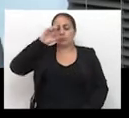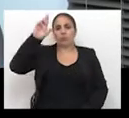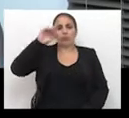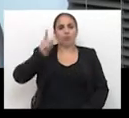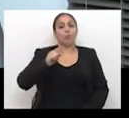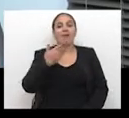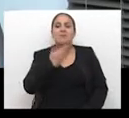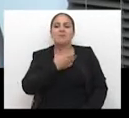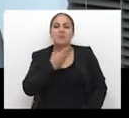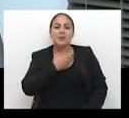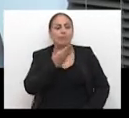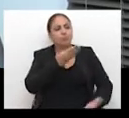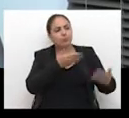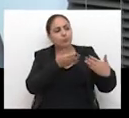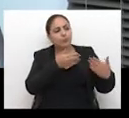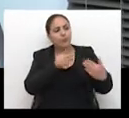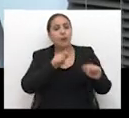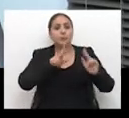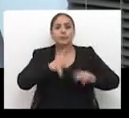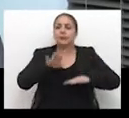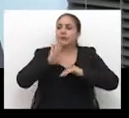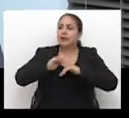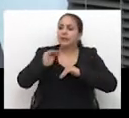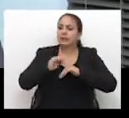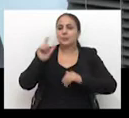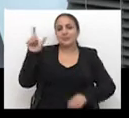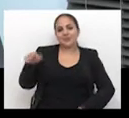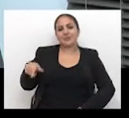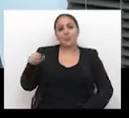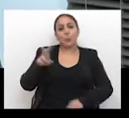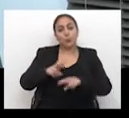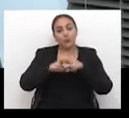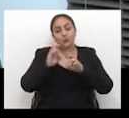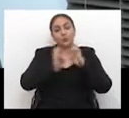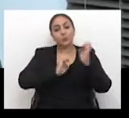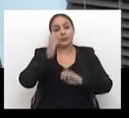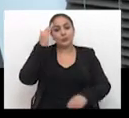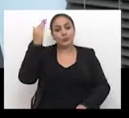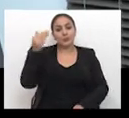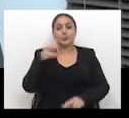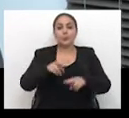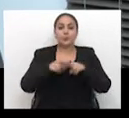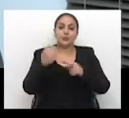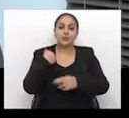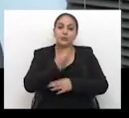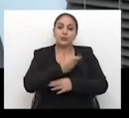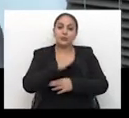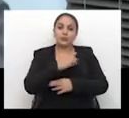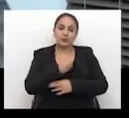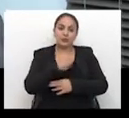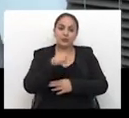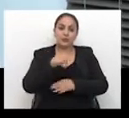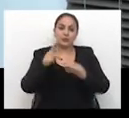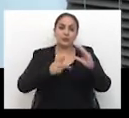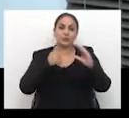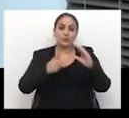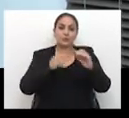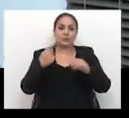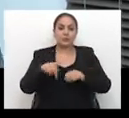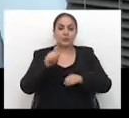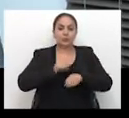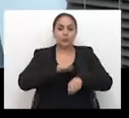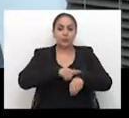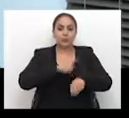ele é um amigo dos seus colaboradores as pessoas têm um carinho é por isso que é uma empresa de sucesso e é por isso que nós estamos aqui na câmara de vereadores